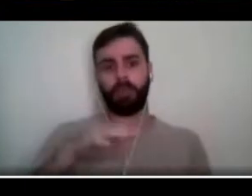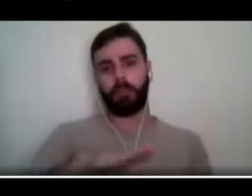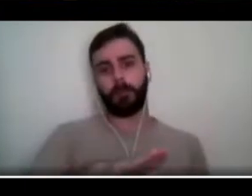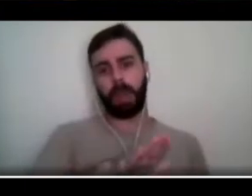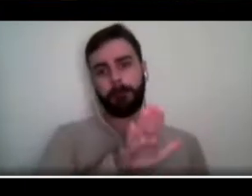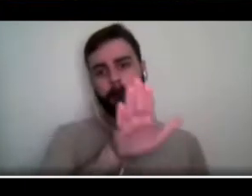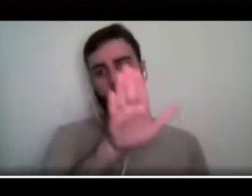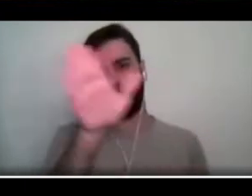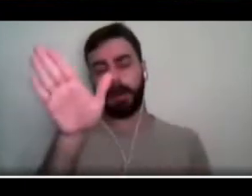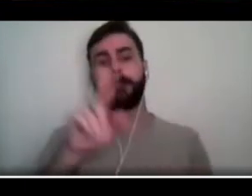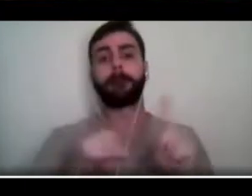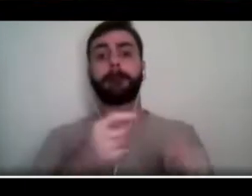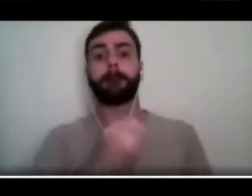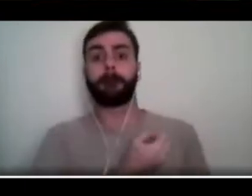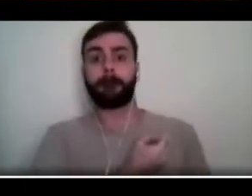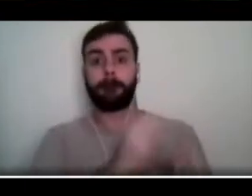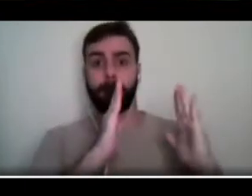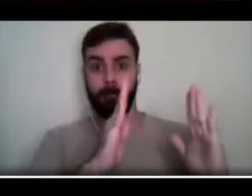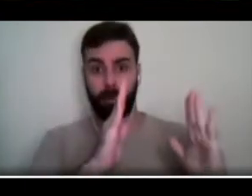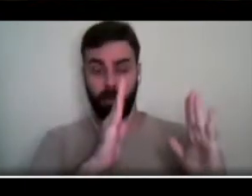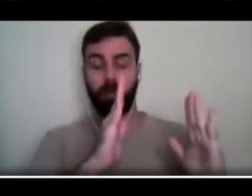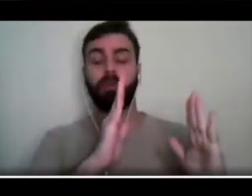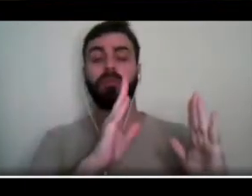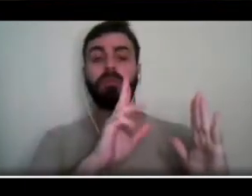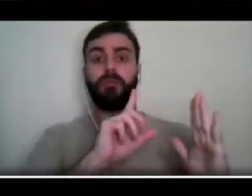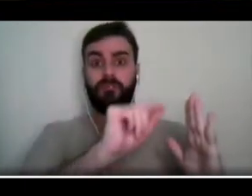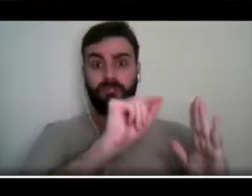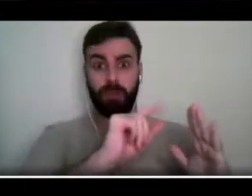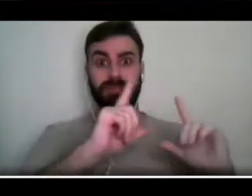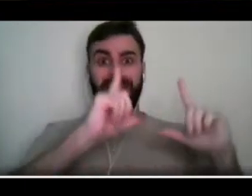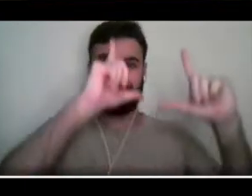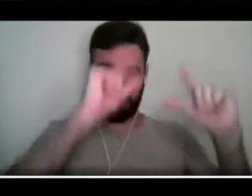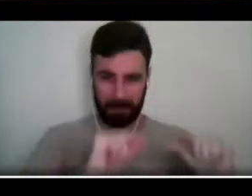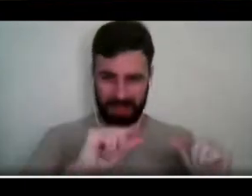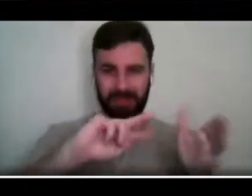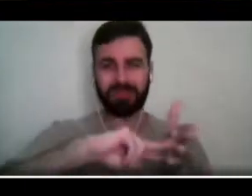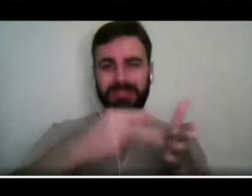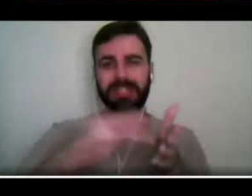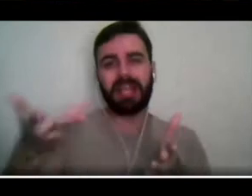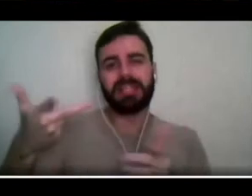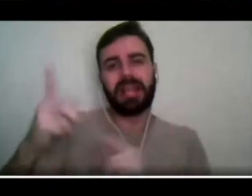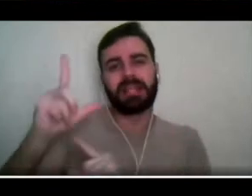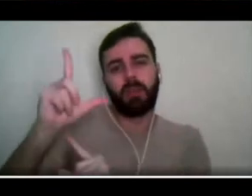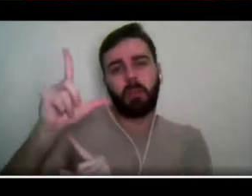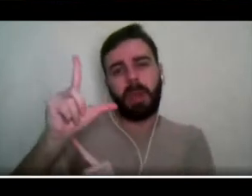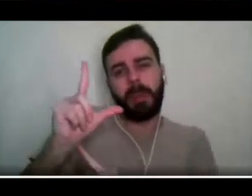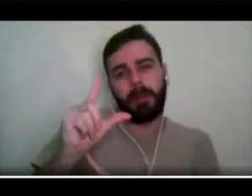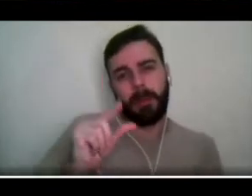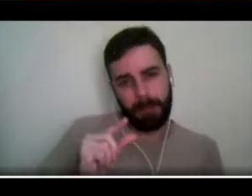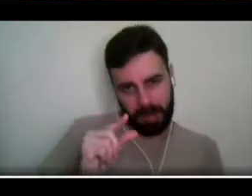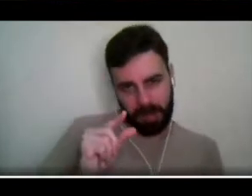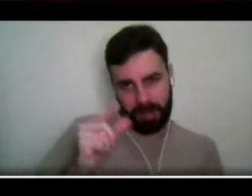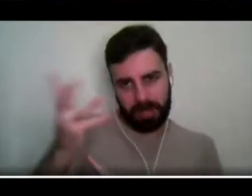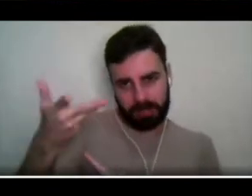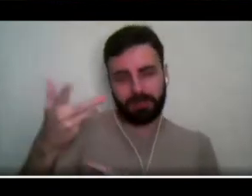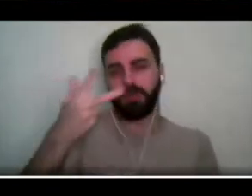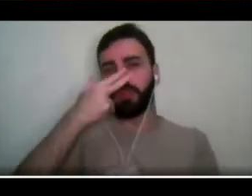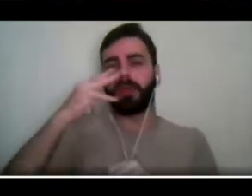e o módulo da velocidade está diminuindo, ou seja, o carro está desacelerando,